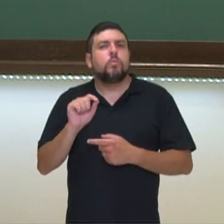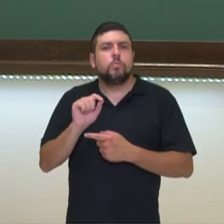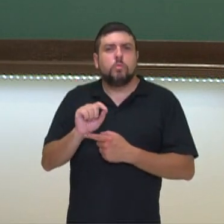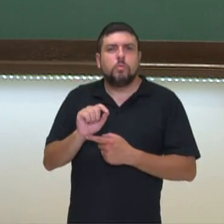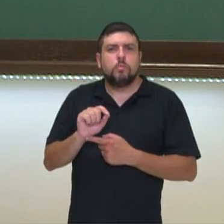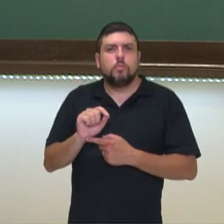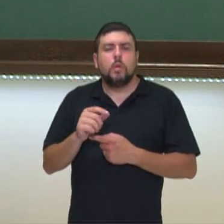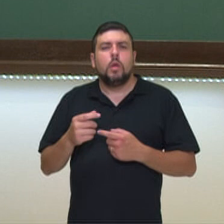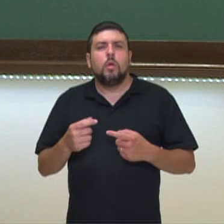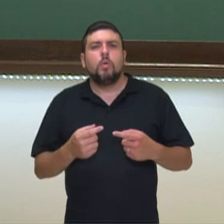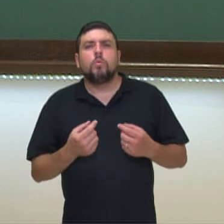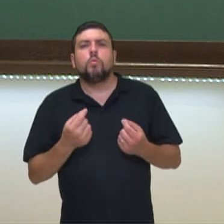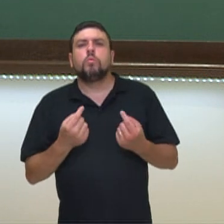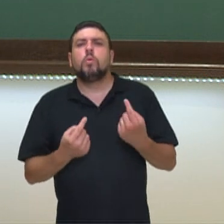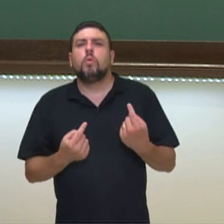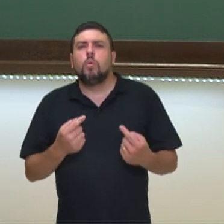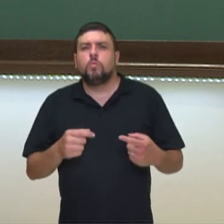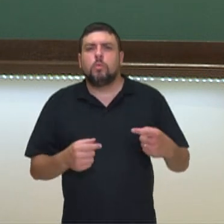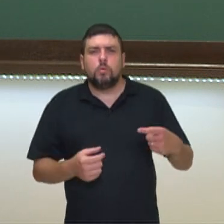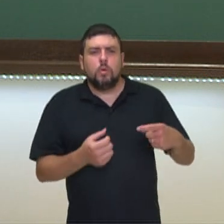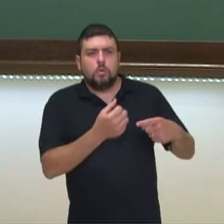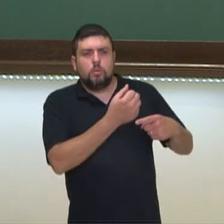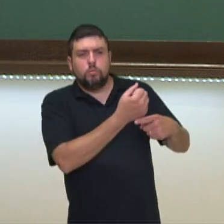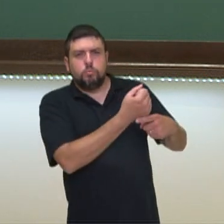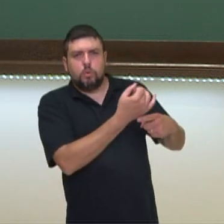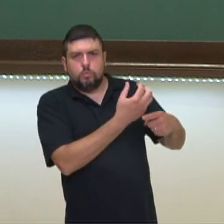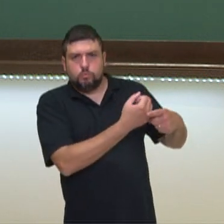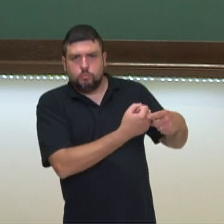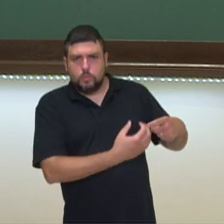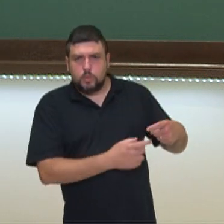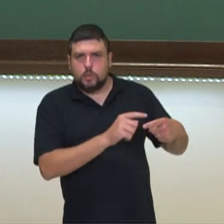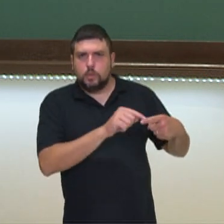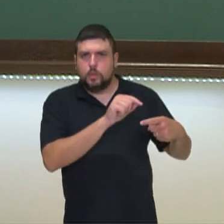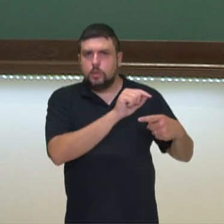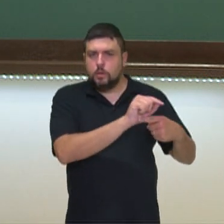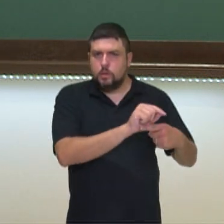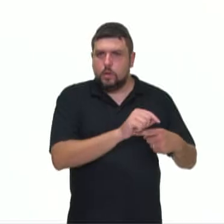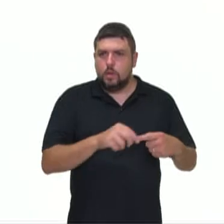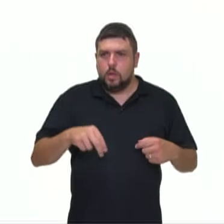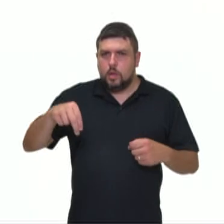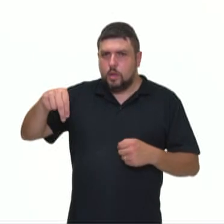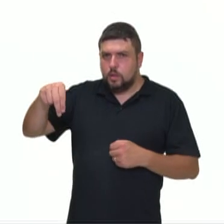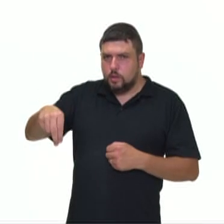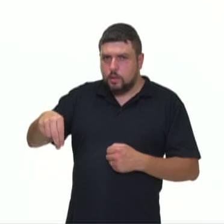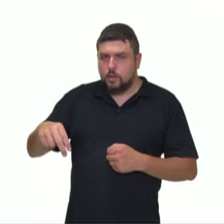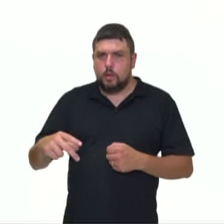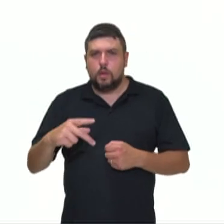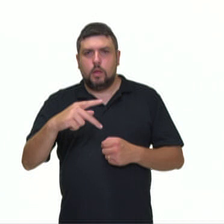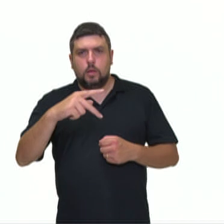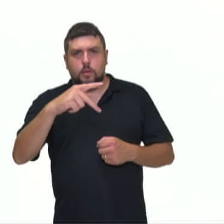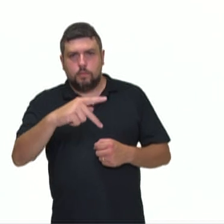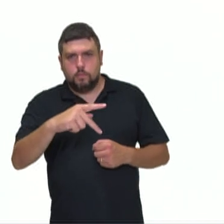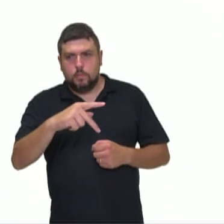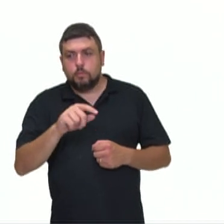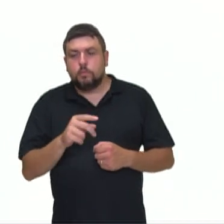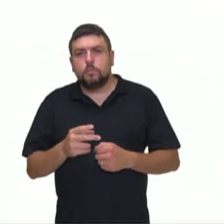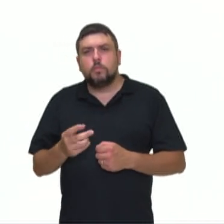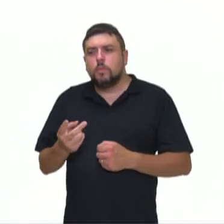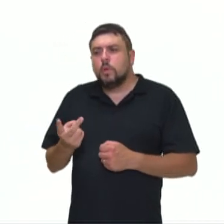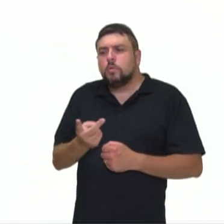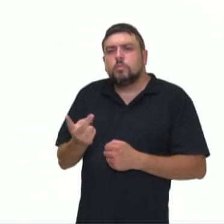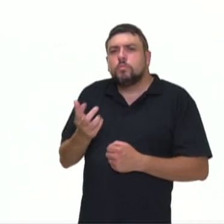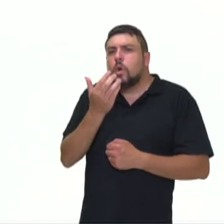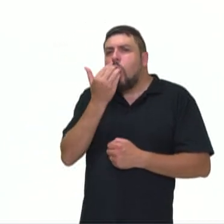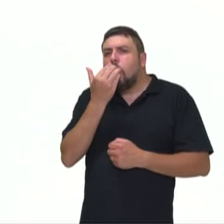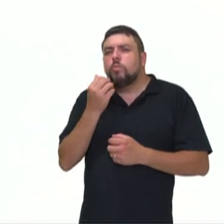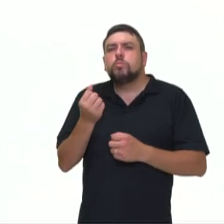qual fração do chocolate representa a parte que a Nelly e a Penha comeram. Então, a